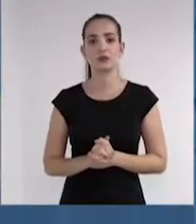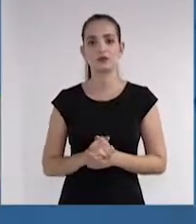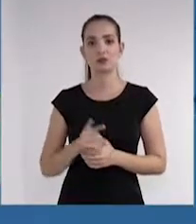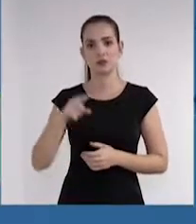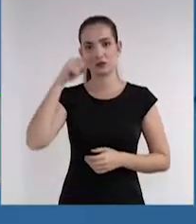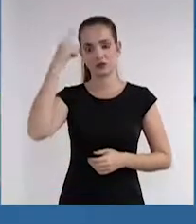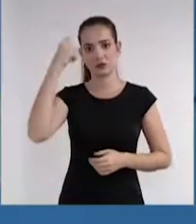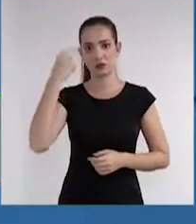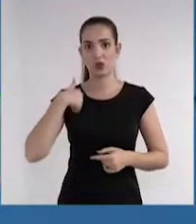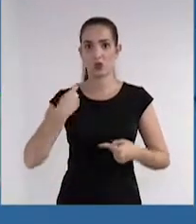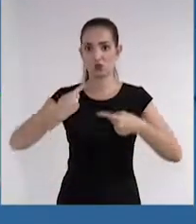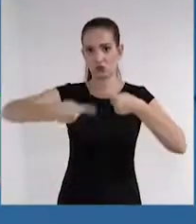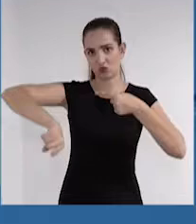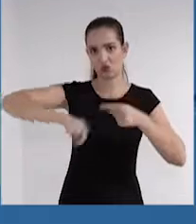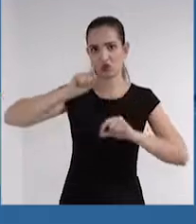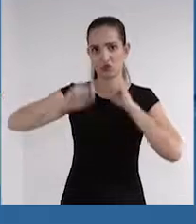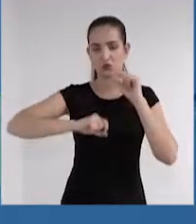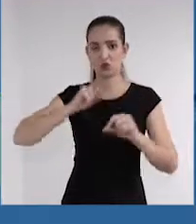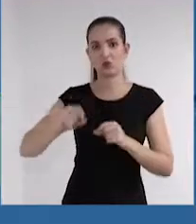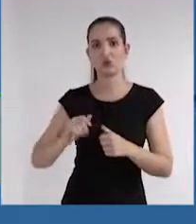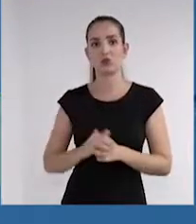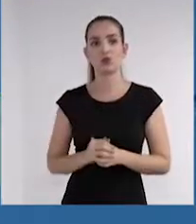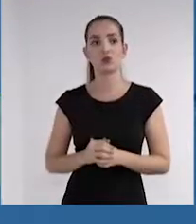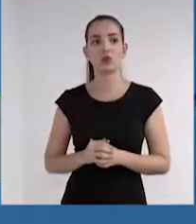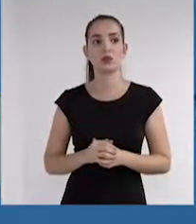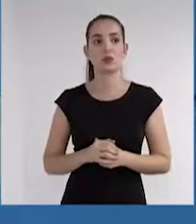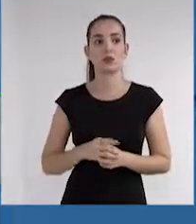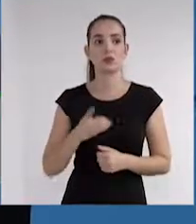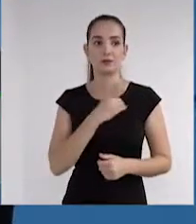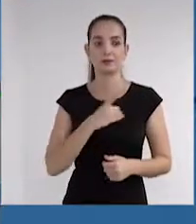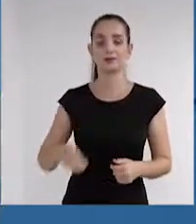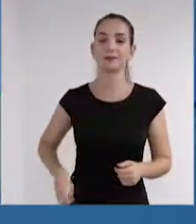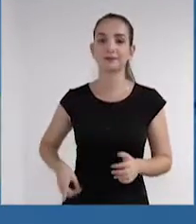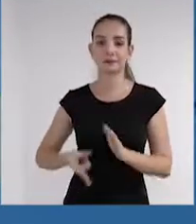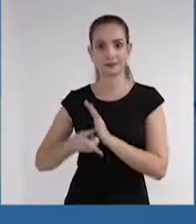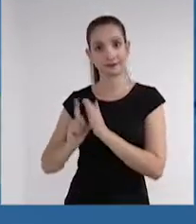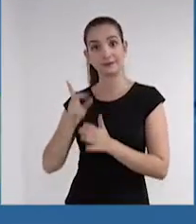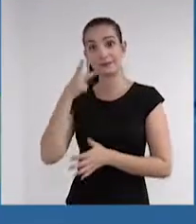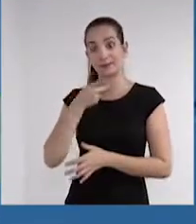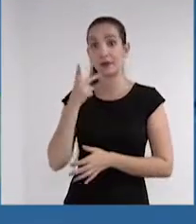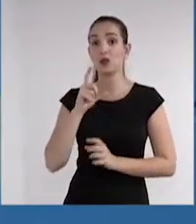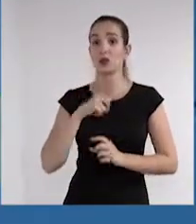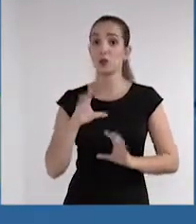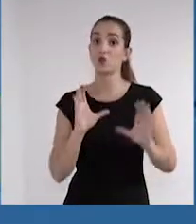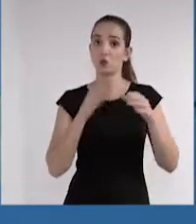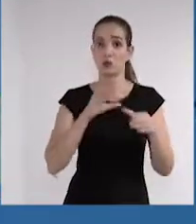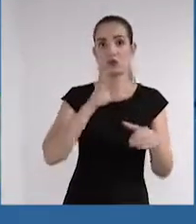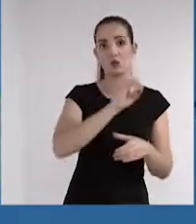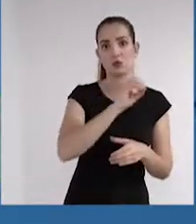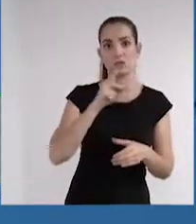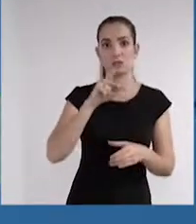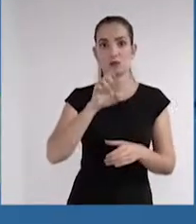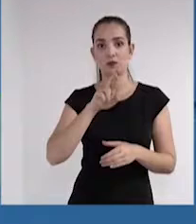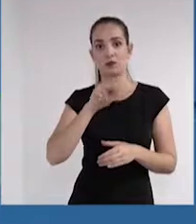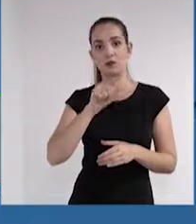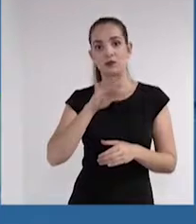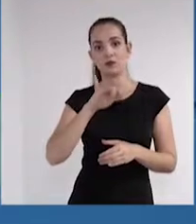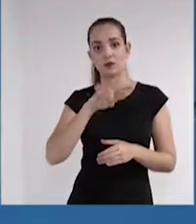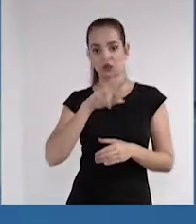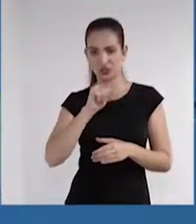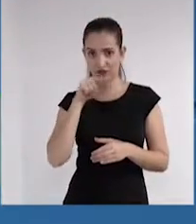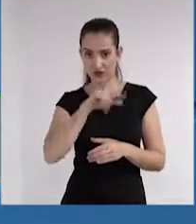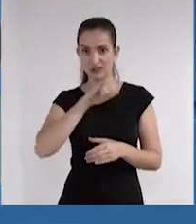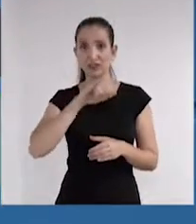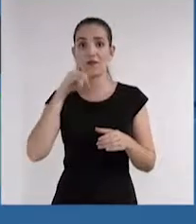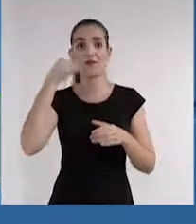Discordando 100% do que o deputado que me antecedeu disse, as cooperativas lá da Itamaraty, como